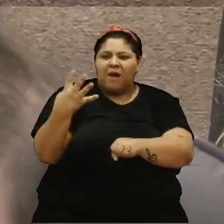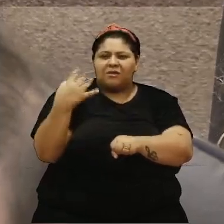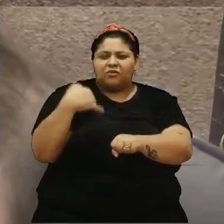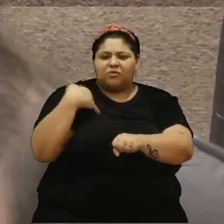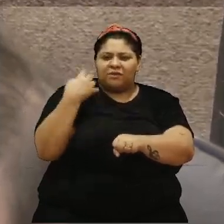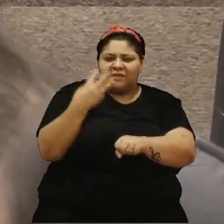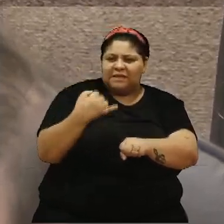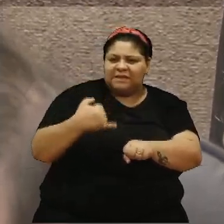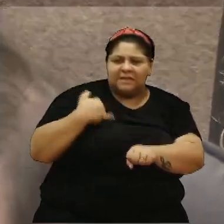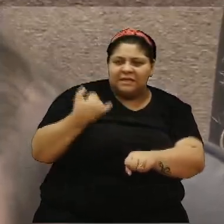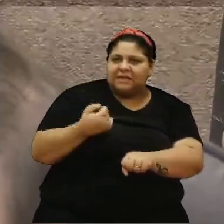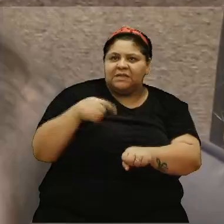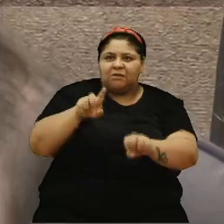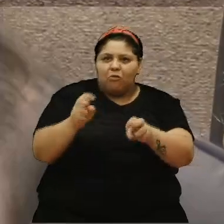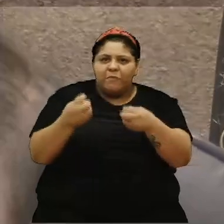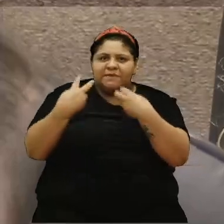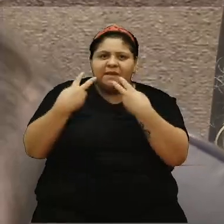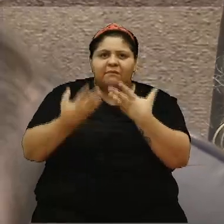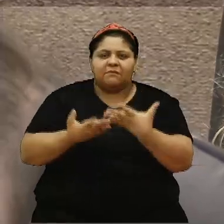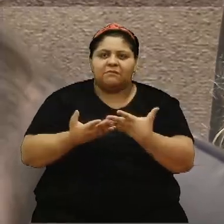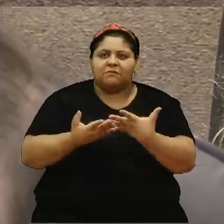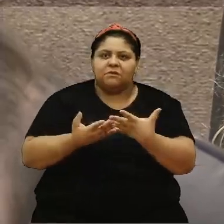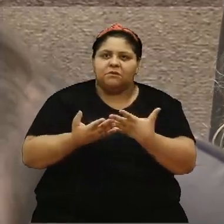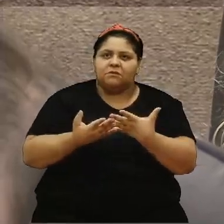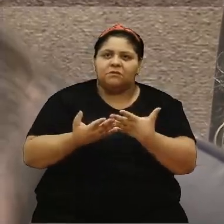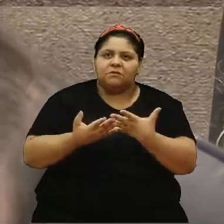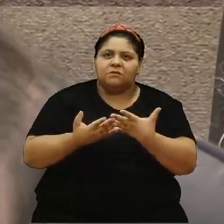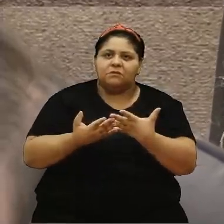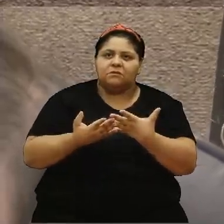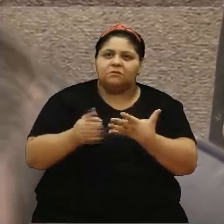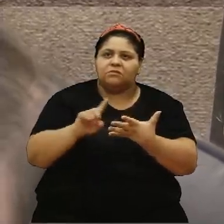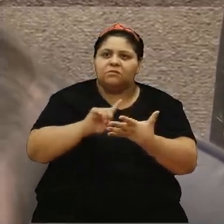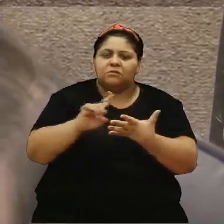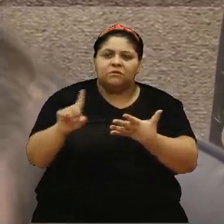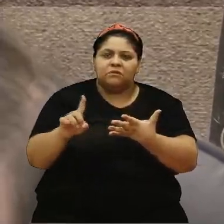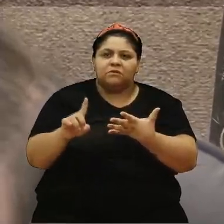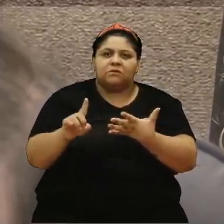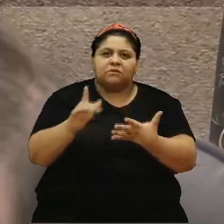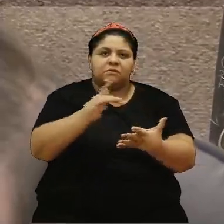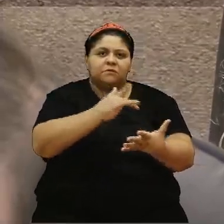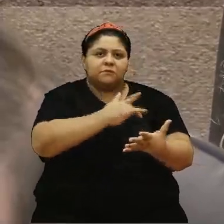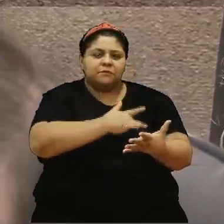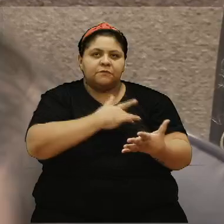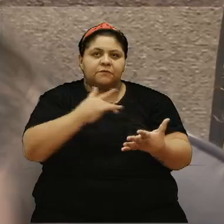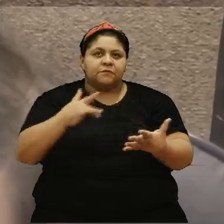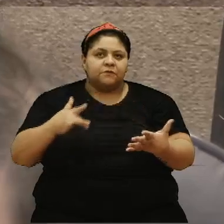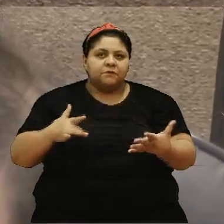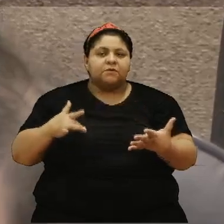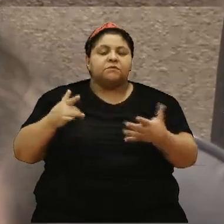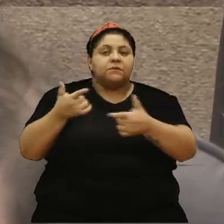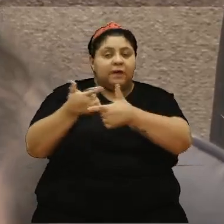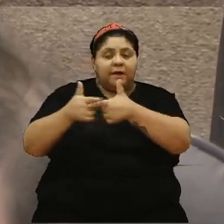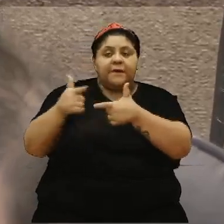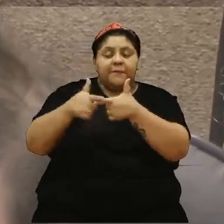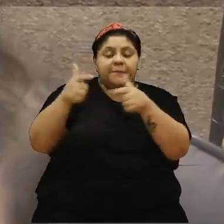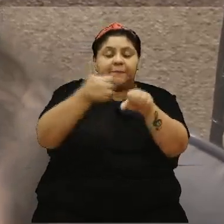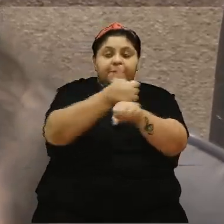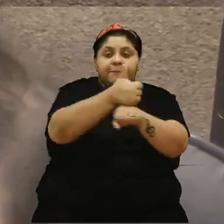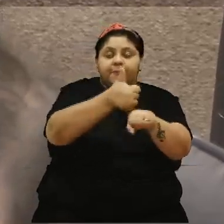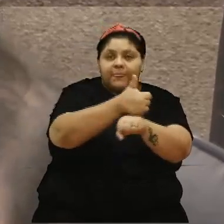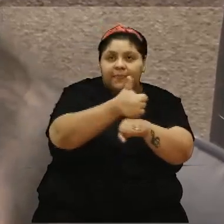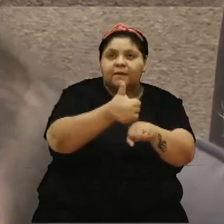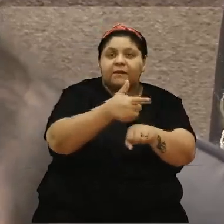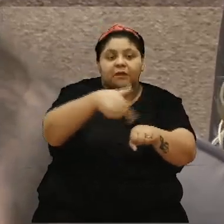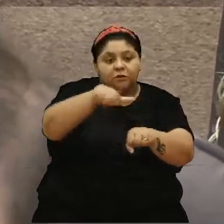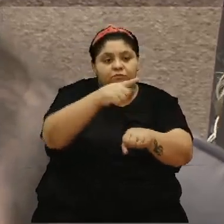anos e não se dá conta. E não se dá conta não é nem a questão da saúde, é uma problemática, mas também ter o profissional que a